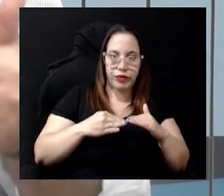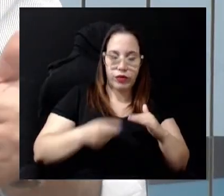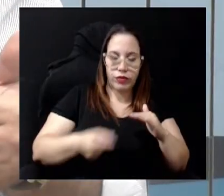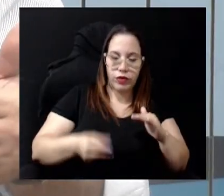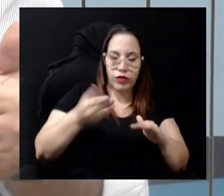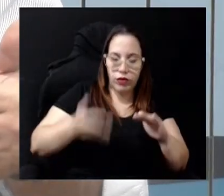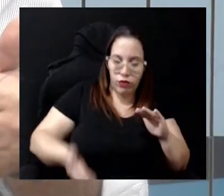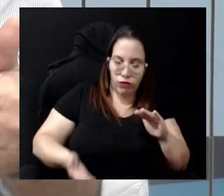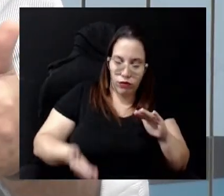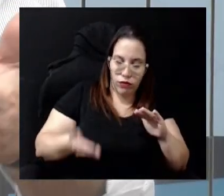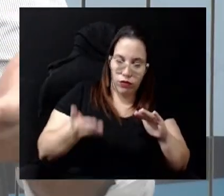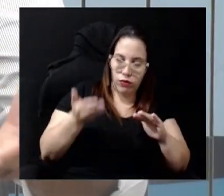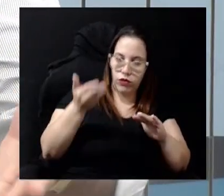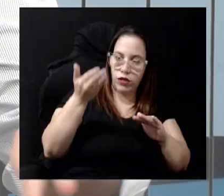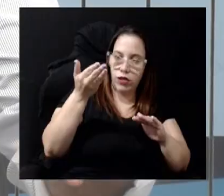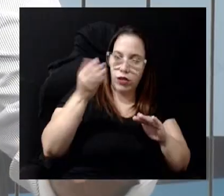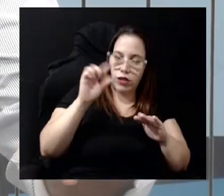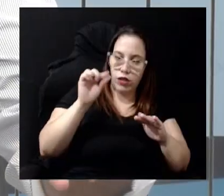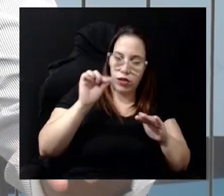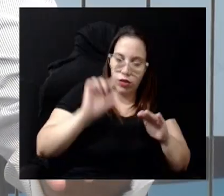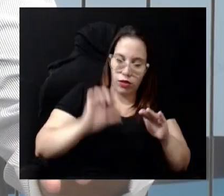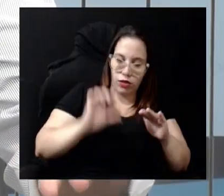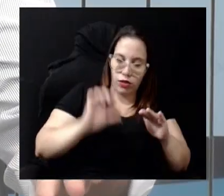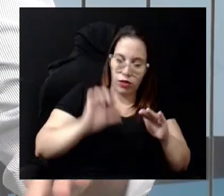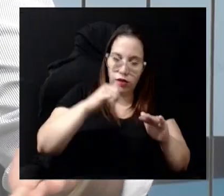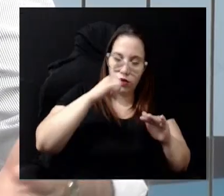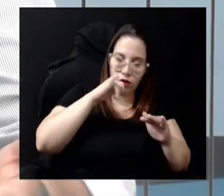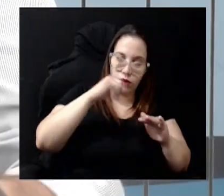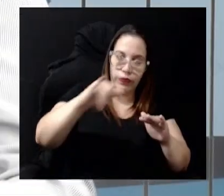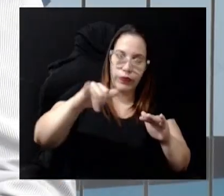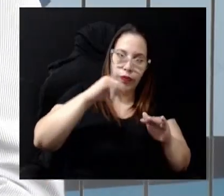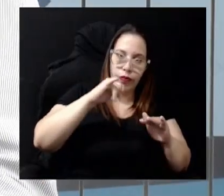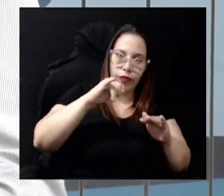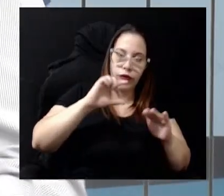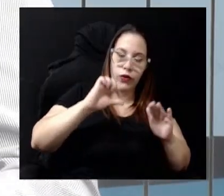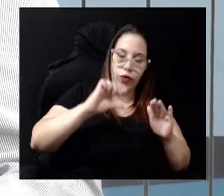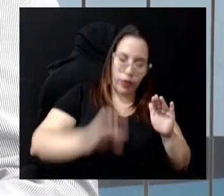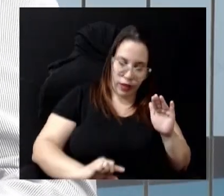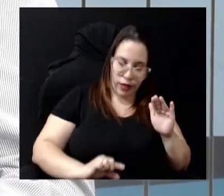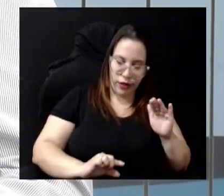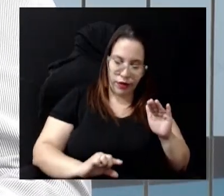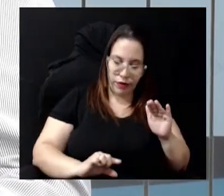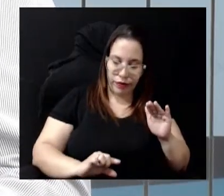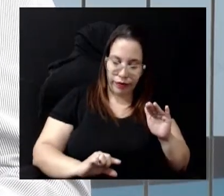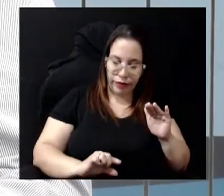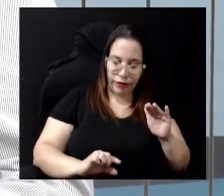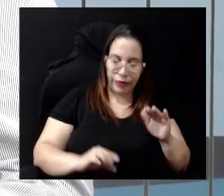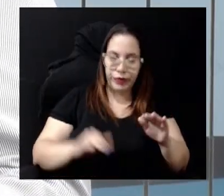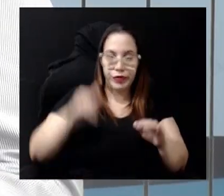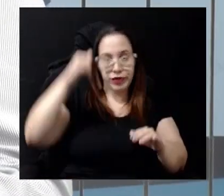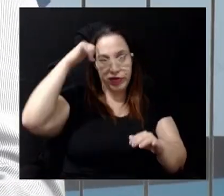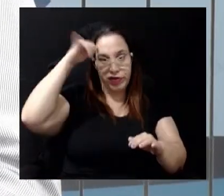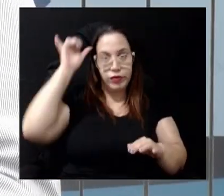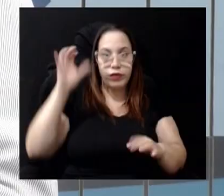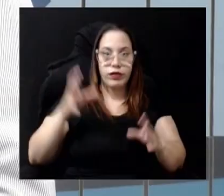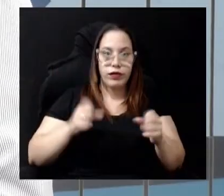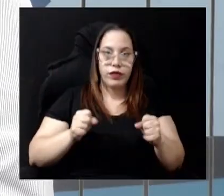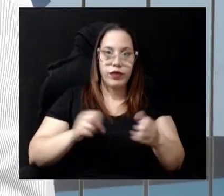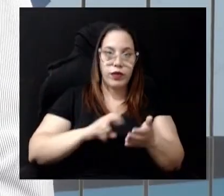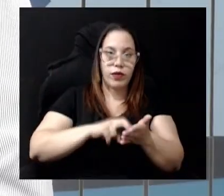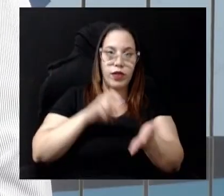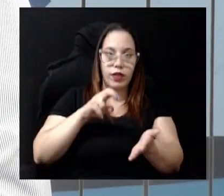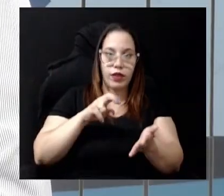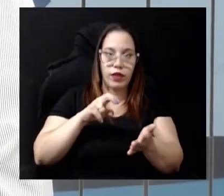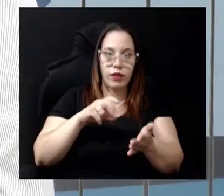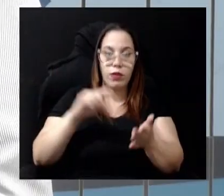um custo menor de energia, é perdido com uma queda de produtividade. Exato. Porque se eu coloquei as vacas para ordenhar no período mais cedo e produzir menos leite